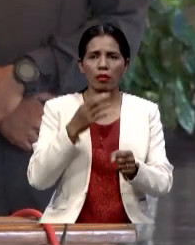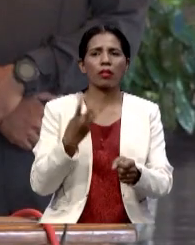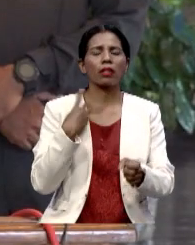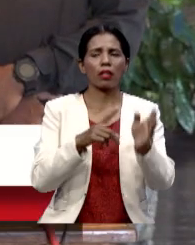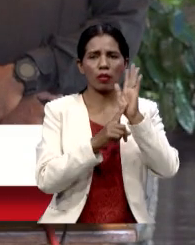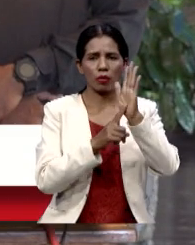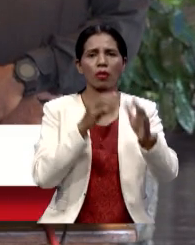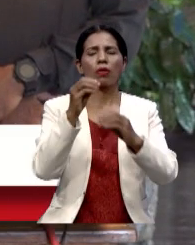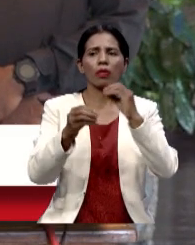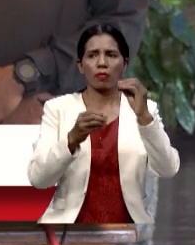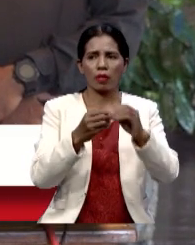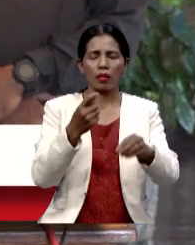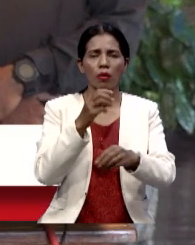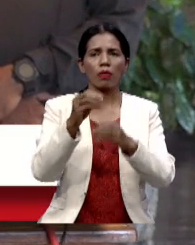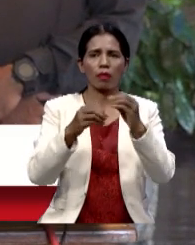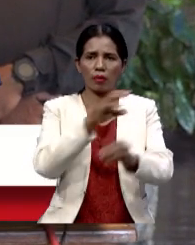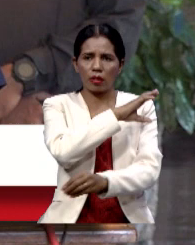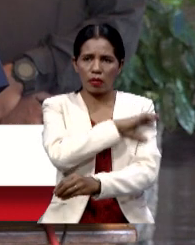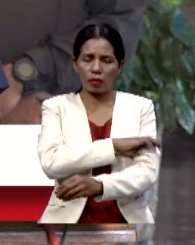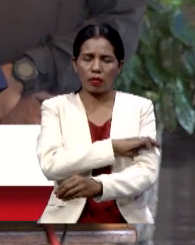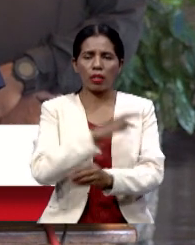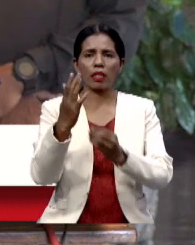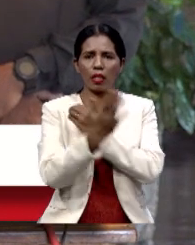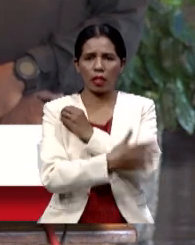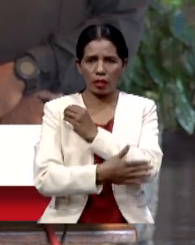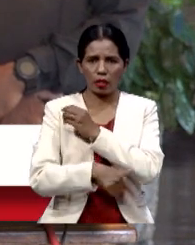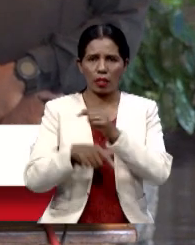a situação de segurança e arrelaran ilian.